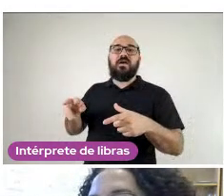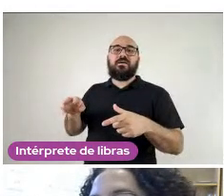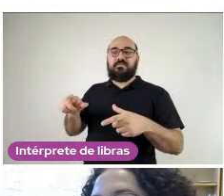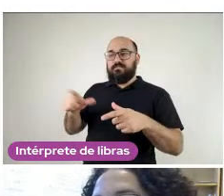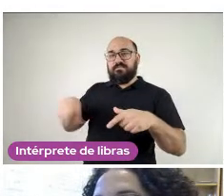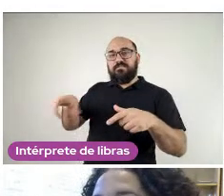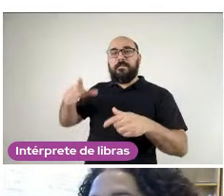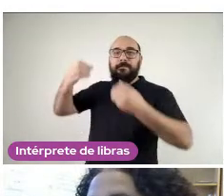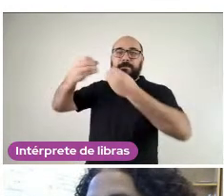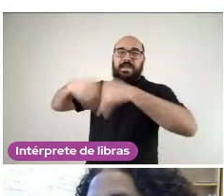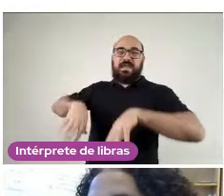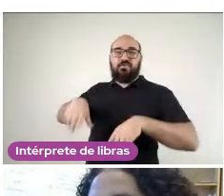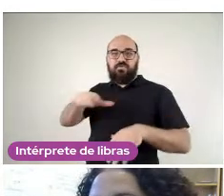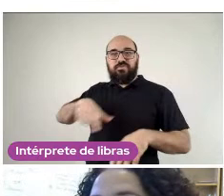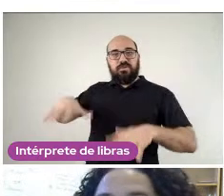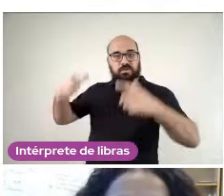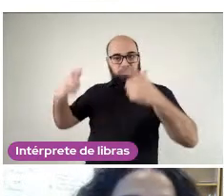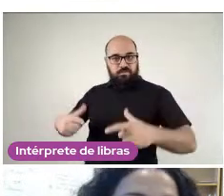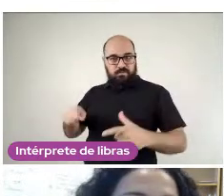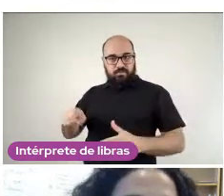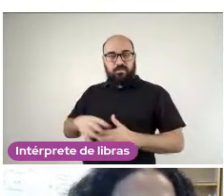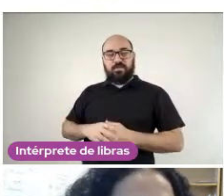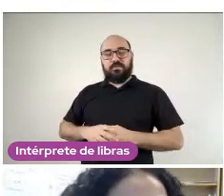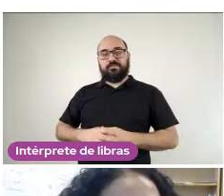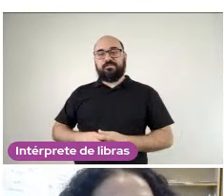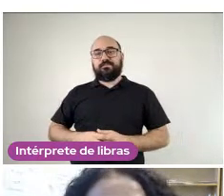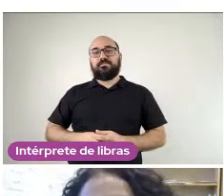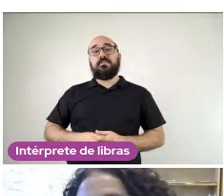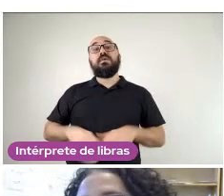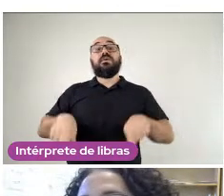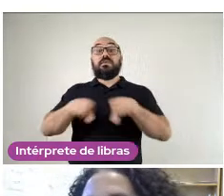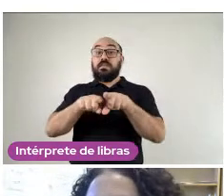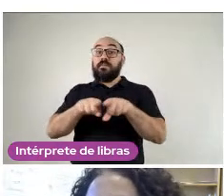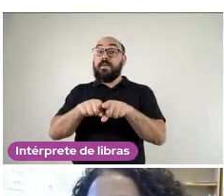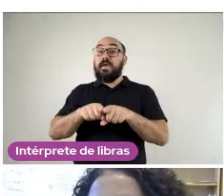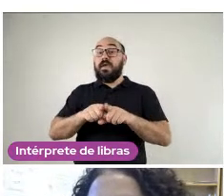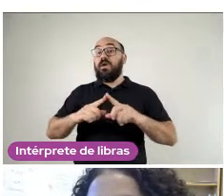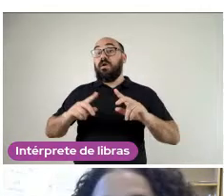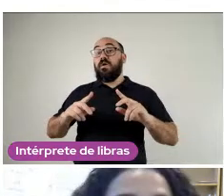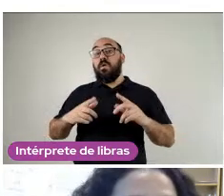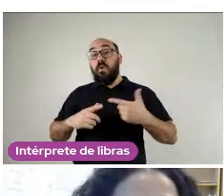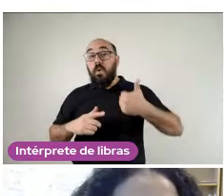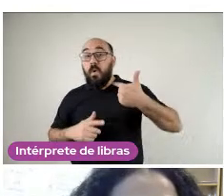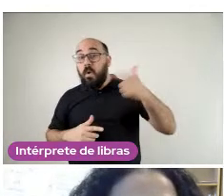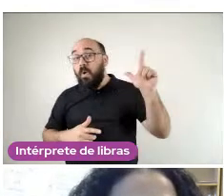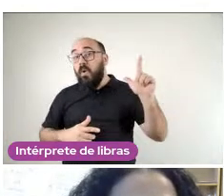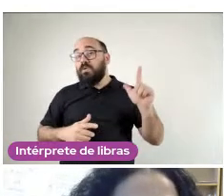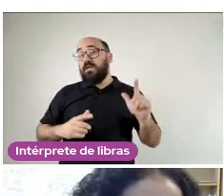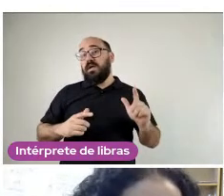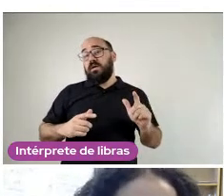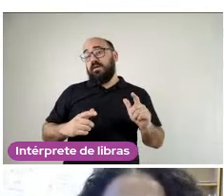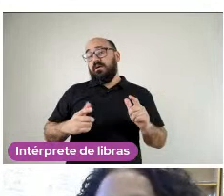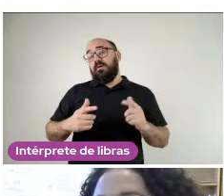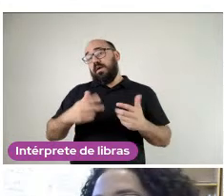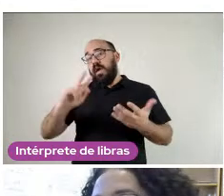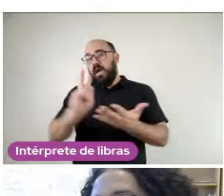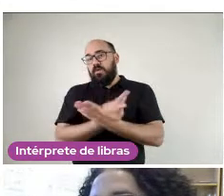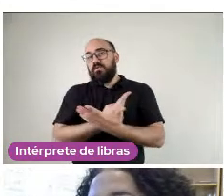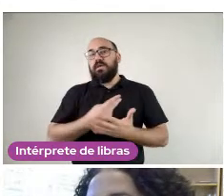nocivas. E também outras atividades humanas, como, por exemplo, a água de lastro, né, de